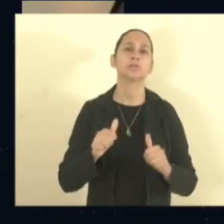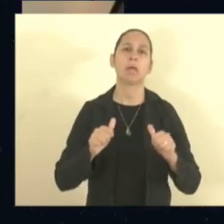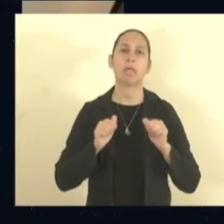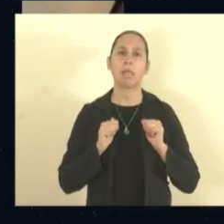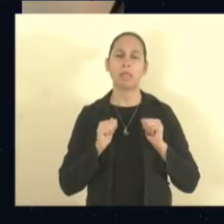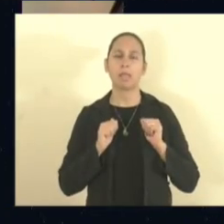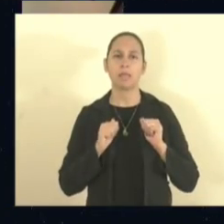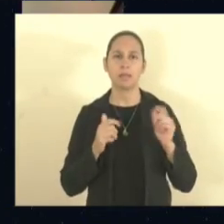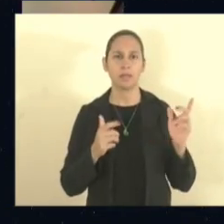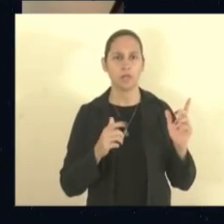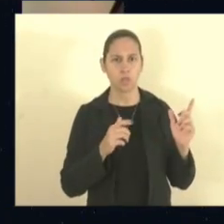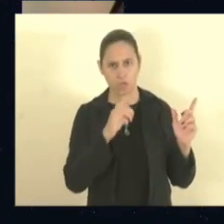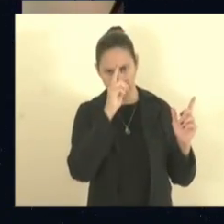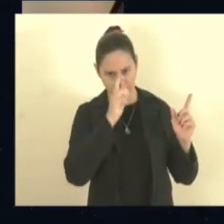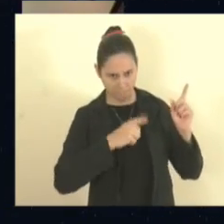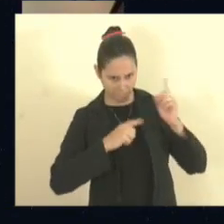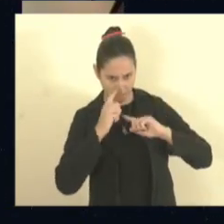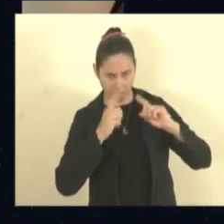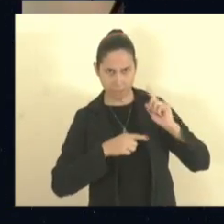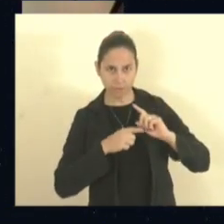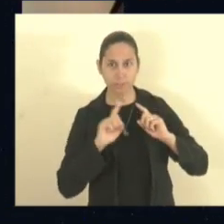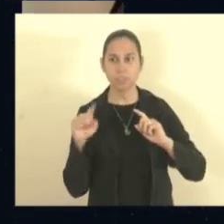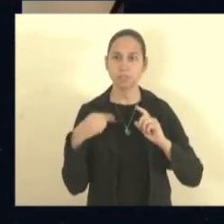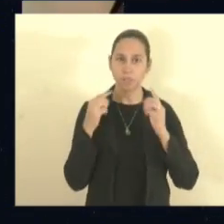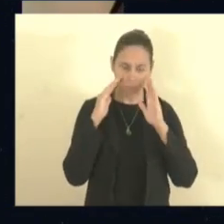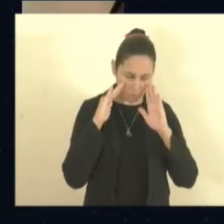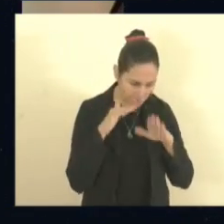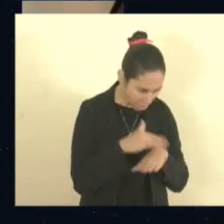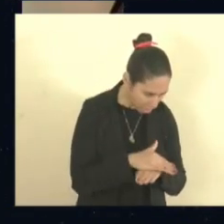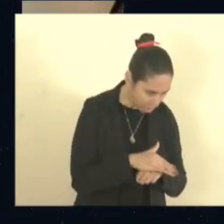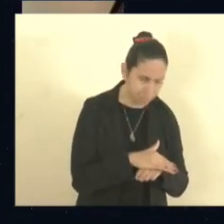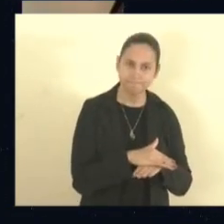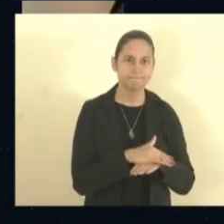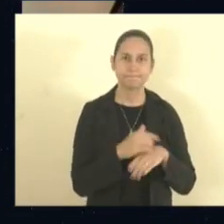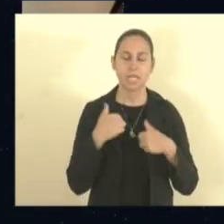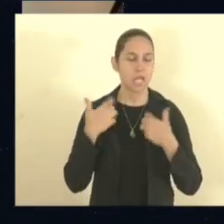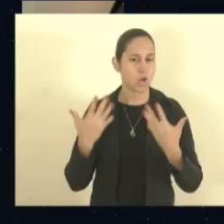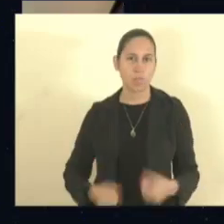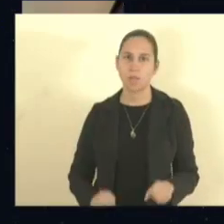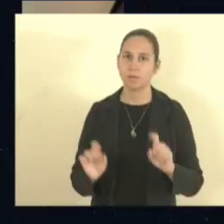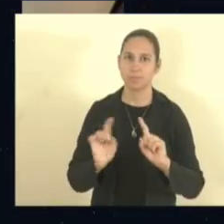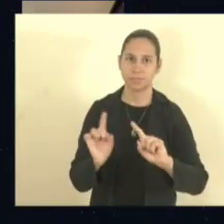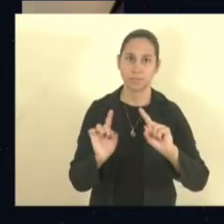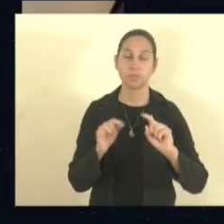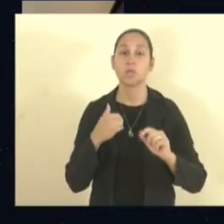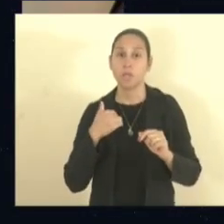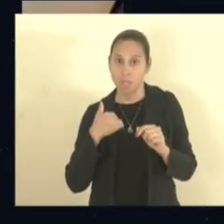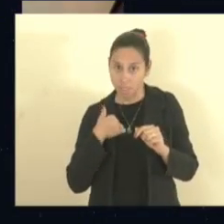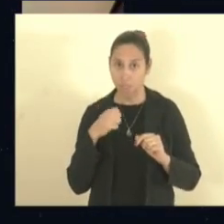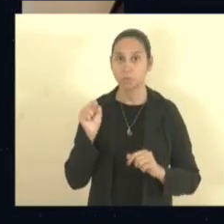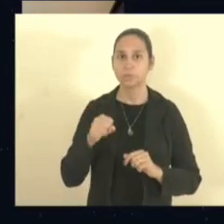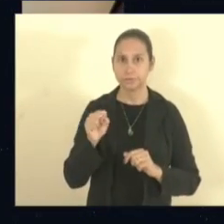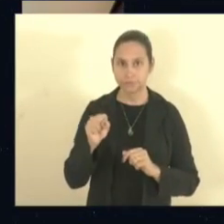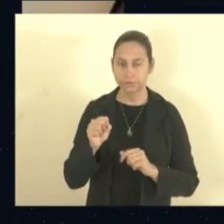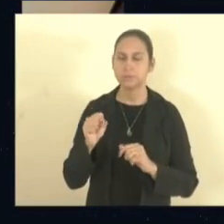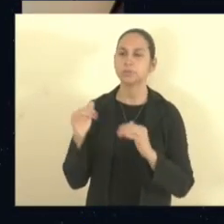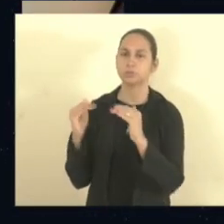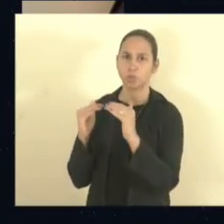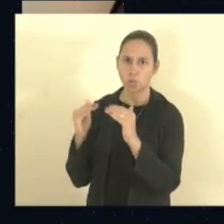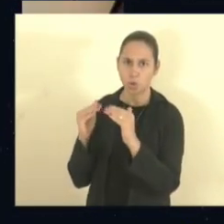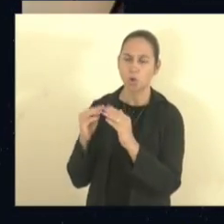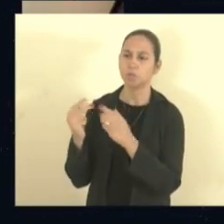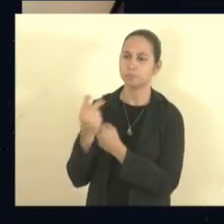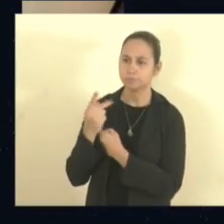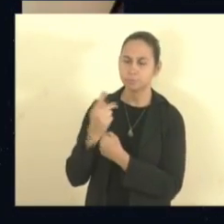governo disse palma e todo mundo abaixa a cabeça. Isso eu não aceito, não. Eu sou a favor do empréstimo, eu fui